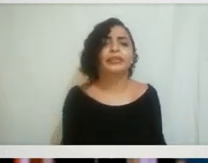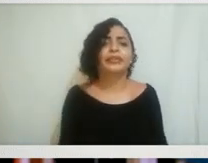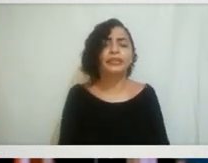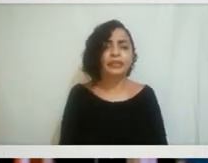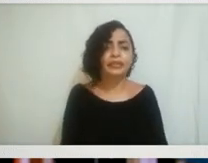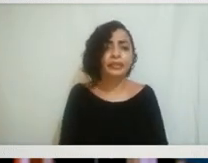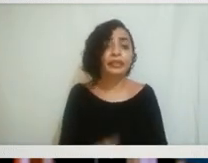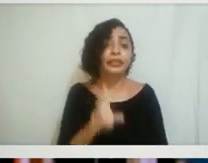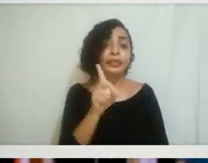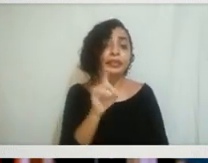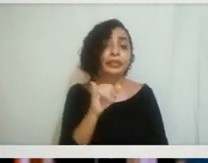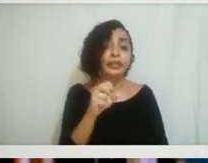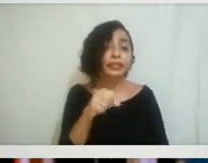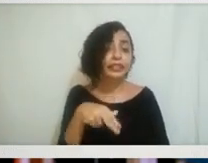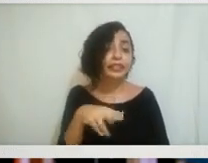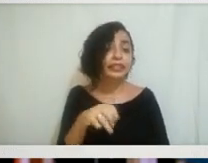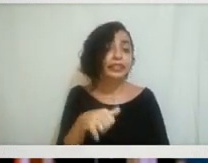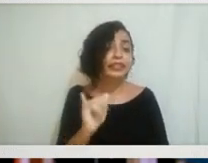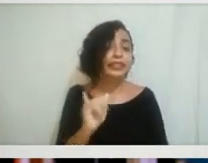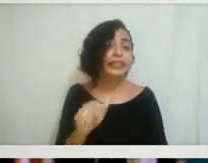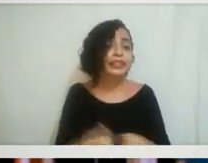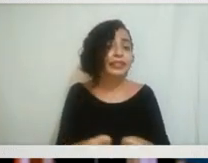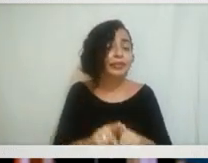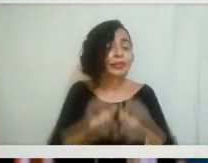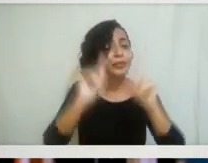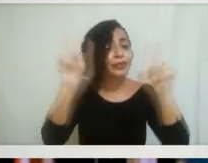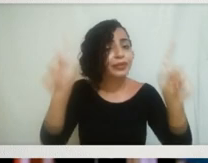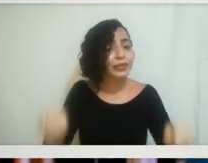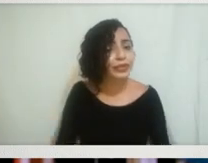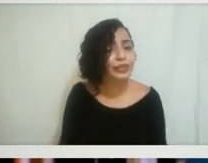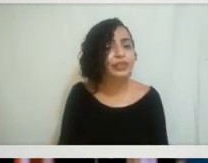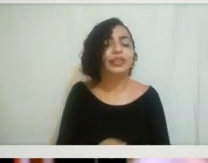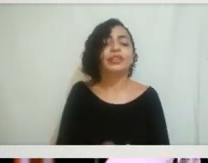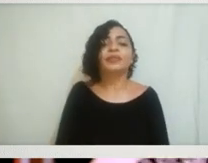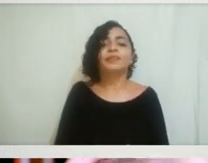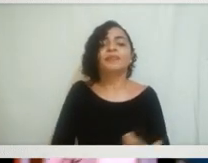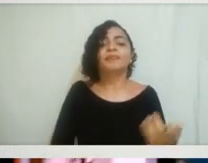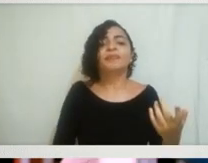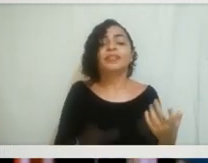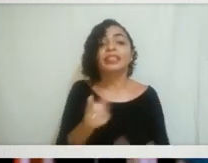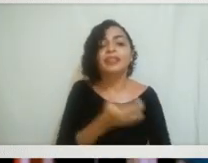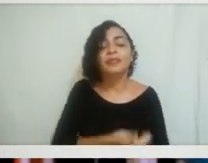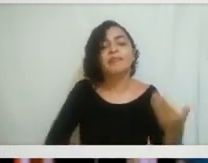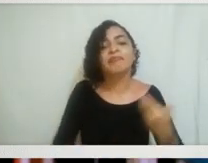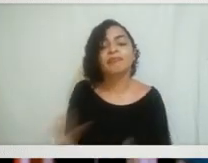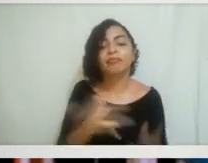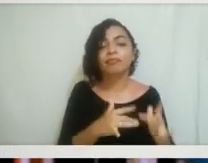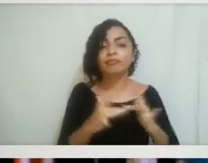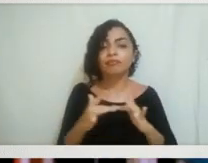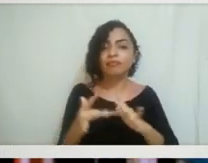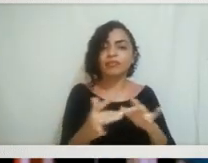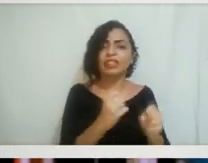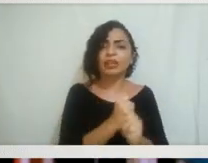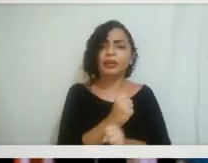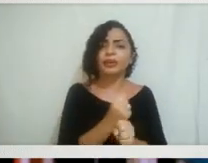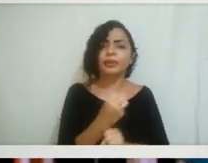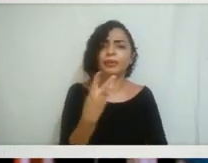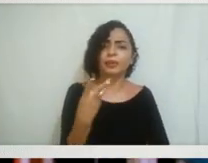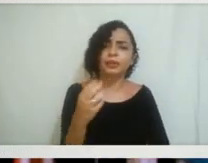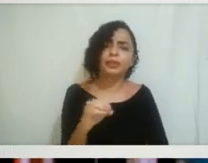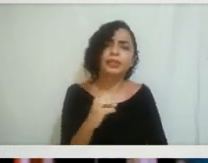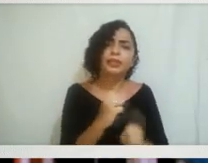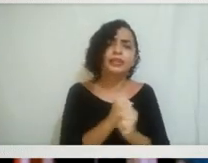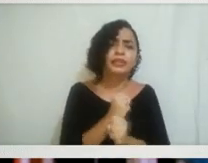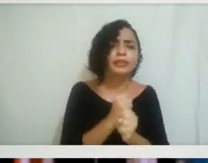Brasil, o Disney também participou desse projeto. Várias figuras estiveram relacionadas a esse momento nos